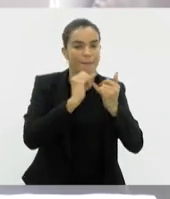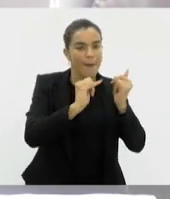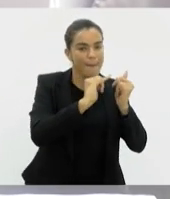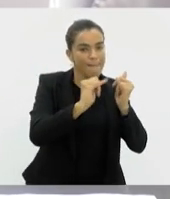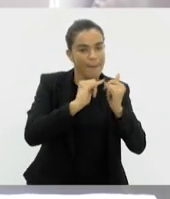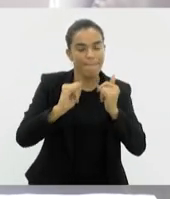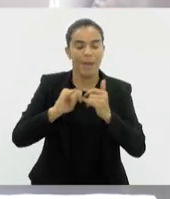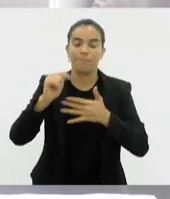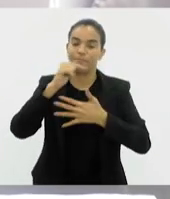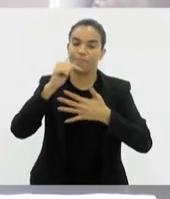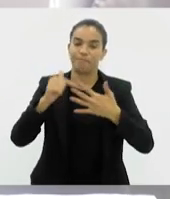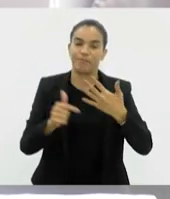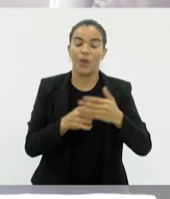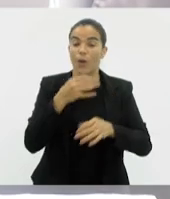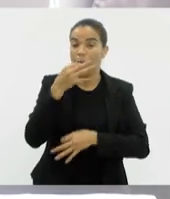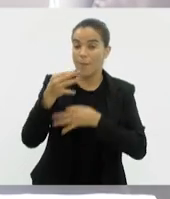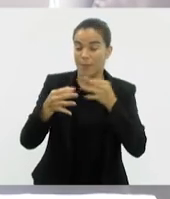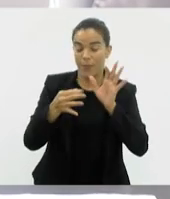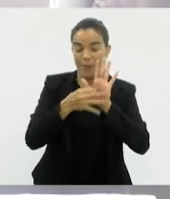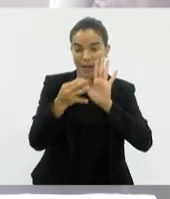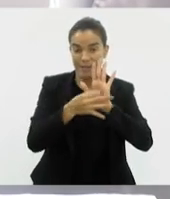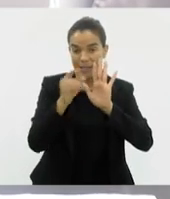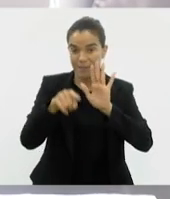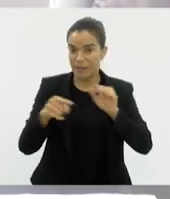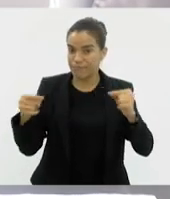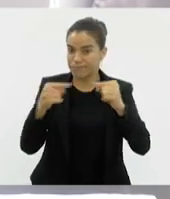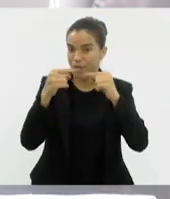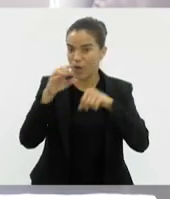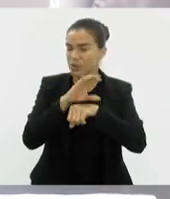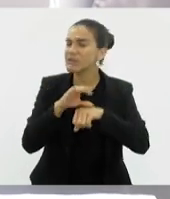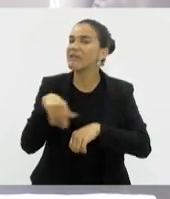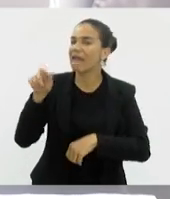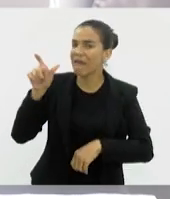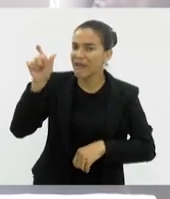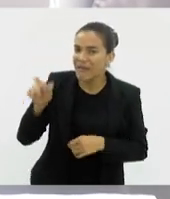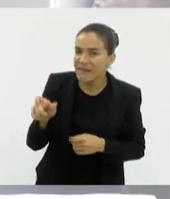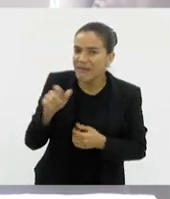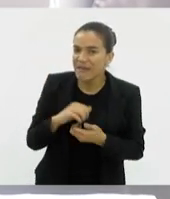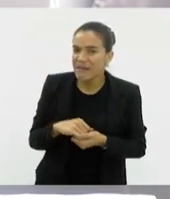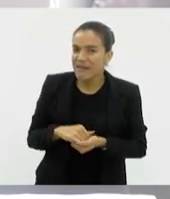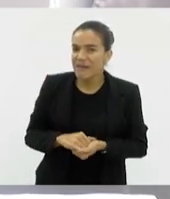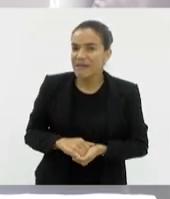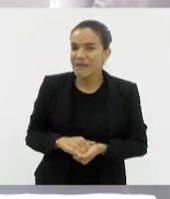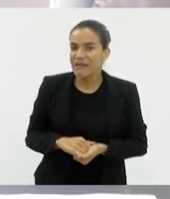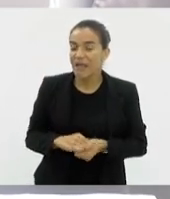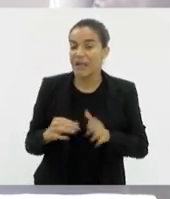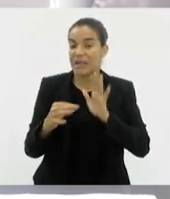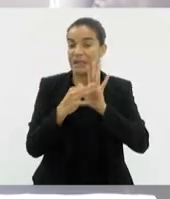menciona. Parecer é pela constitucionalidade... Parecer é de quem?